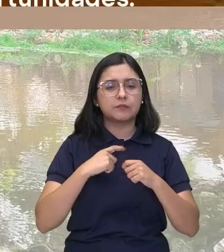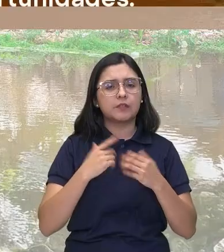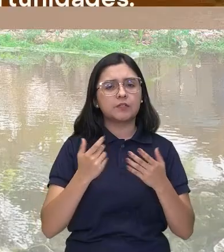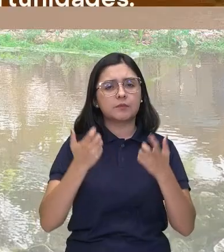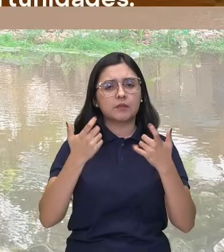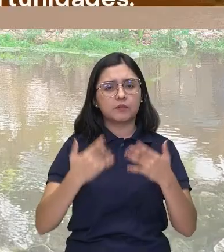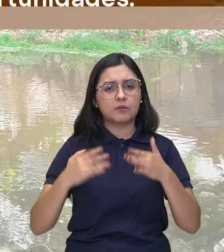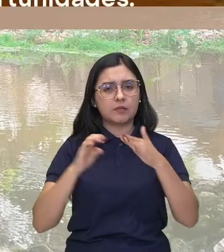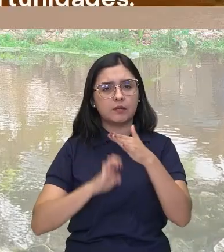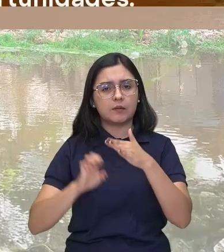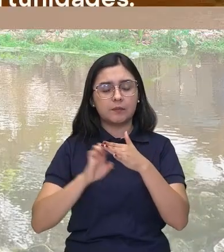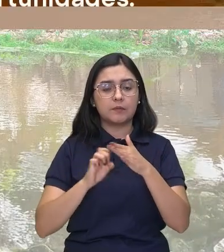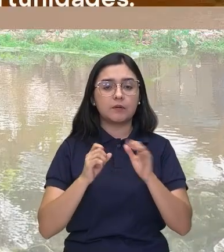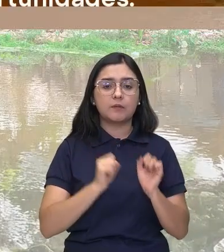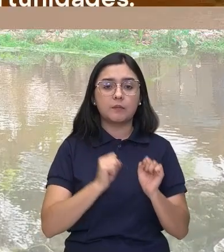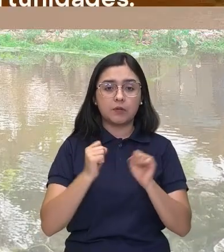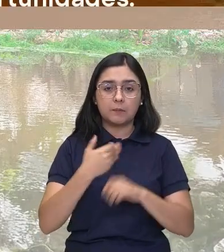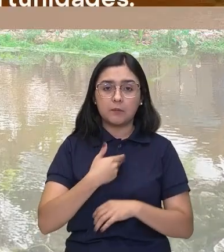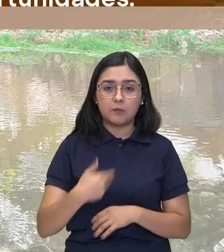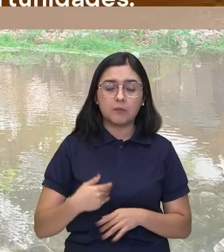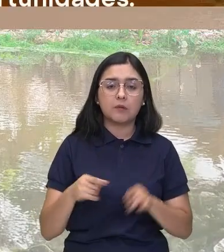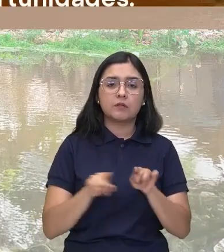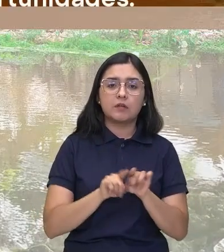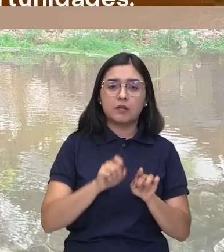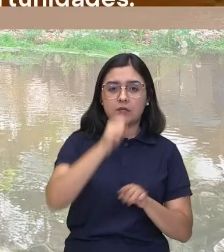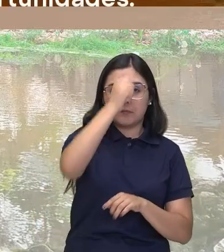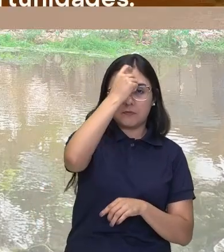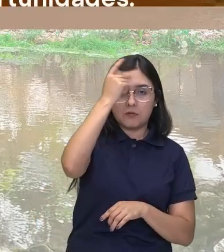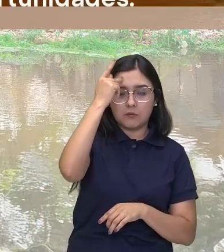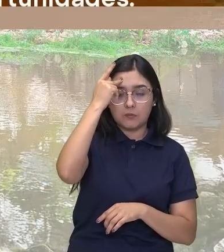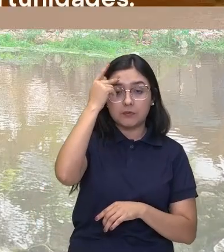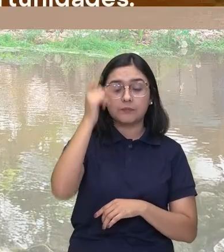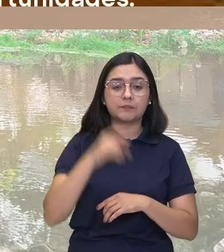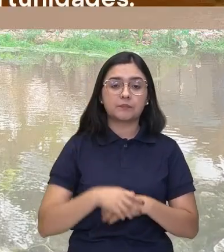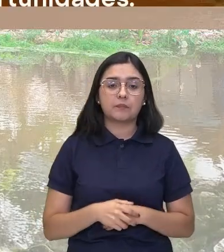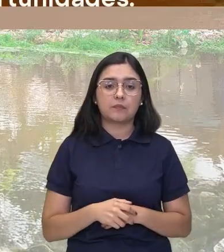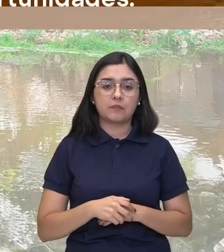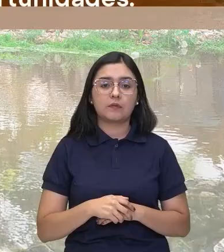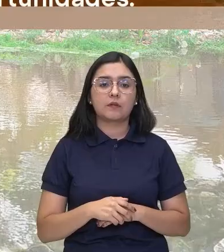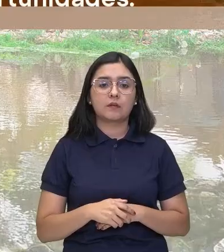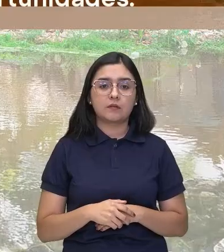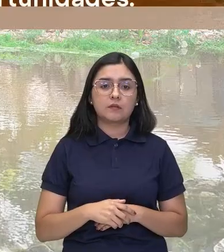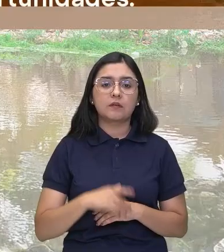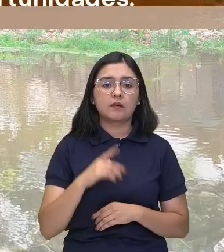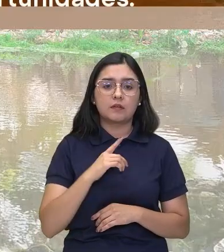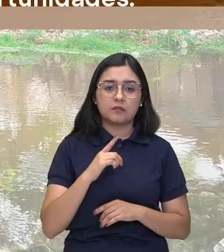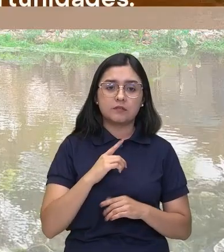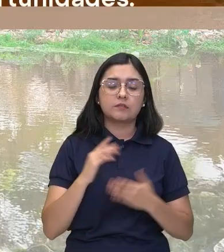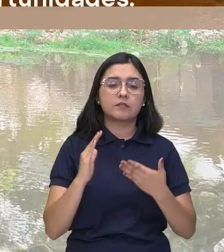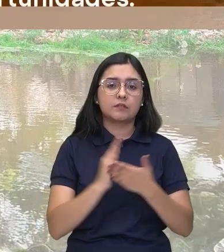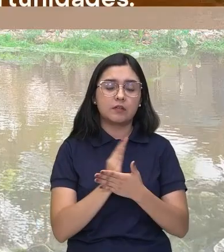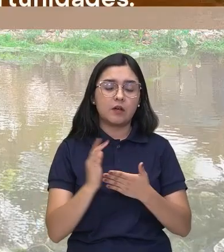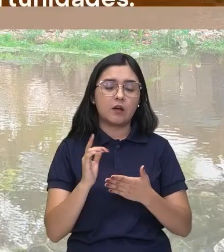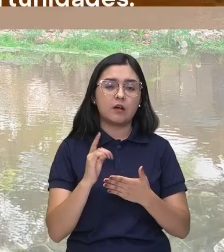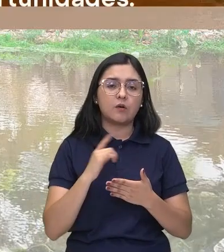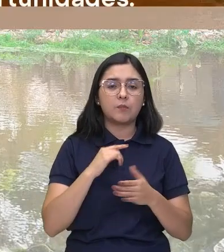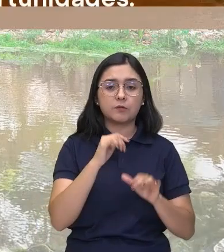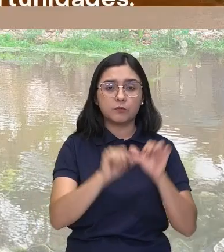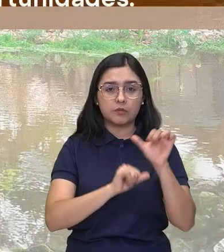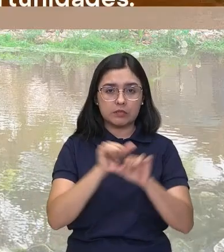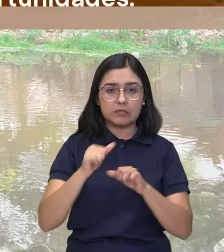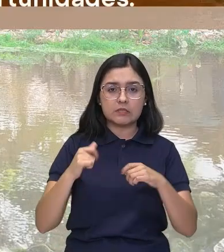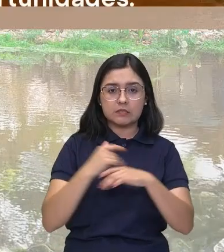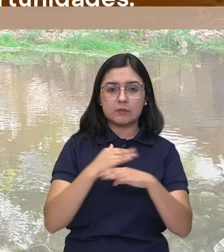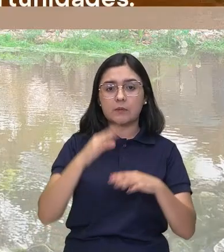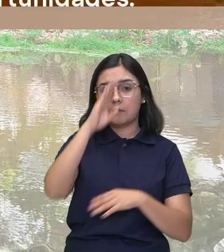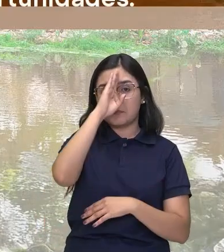tudo mais. E o poder público também, né? As prefeituras, enfim. Eles costumam fazer essas modificações na cidade para